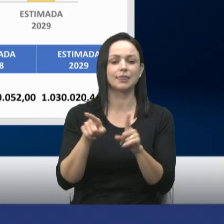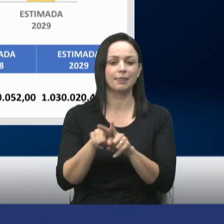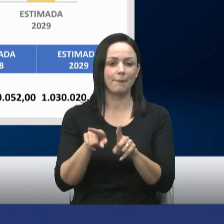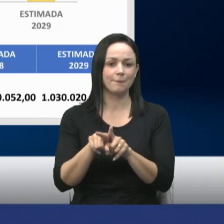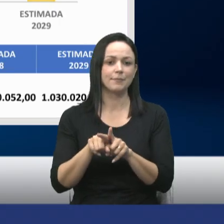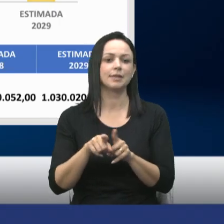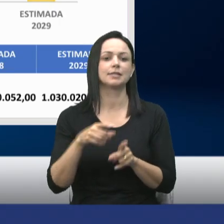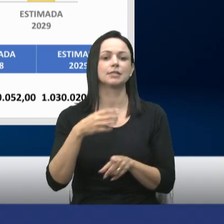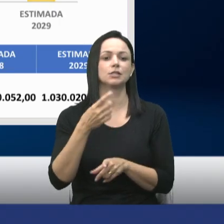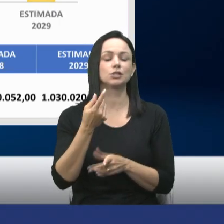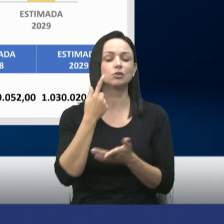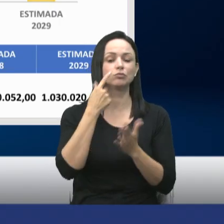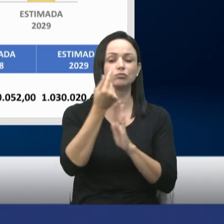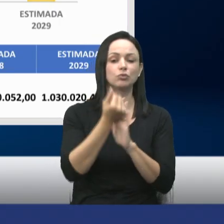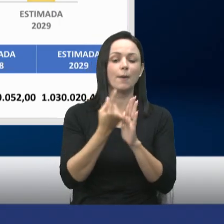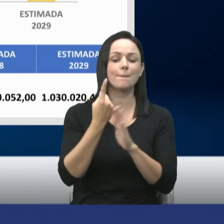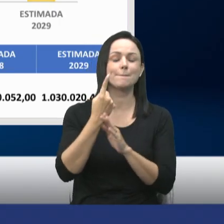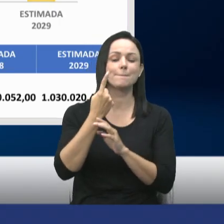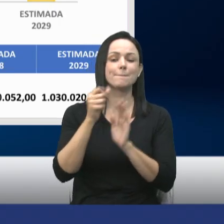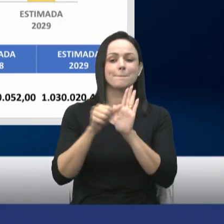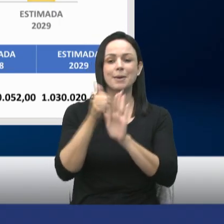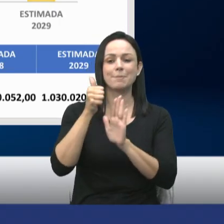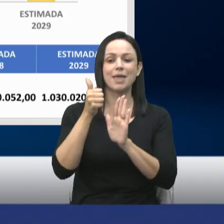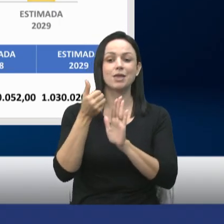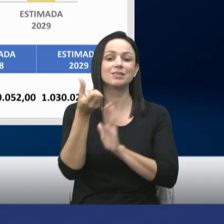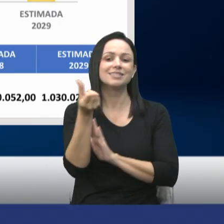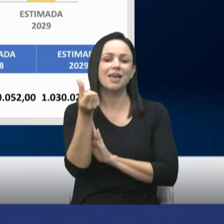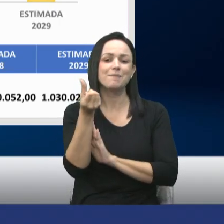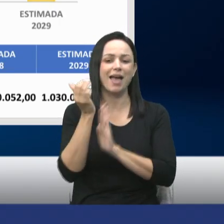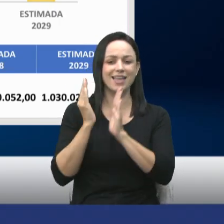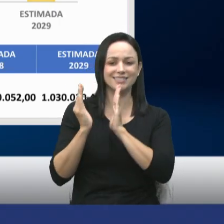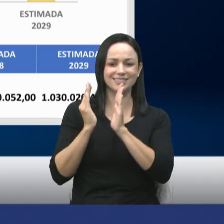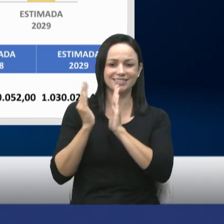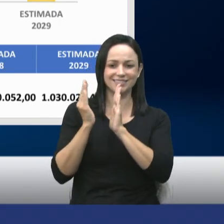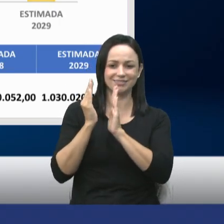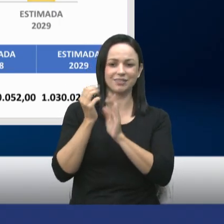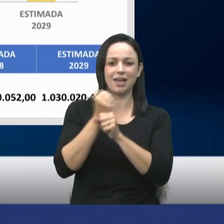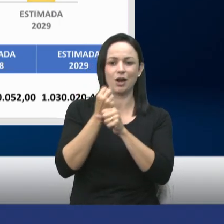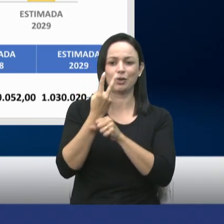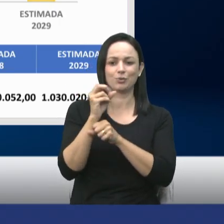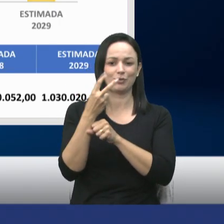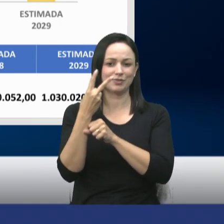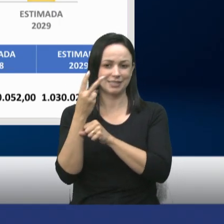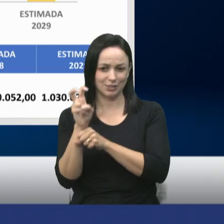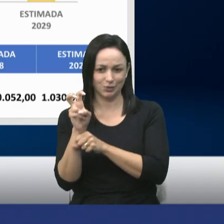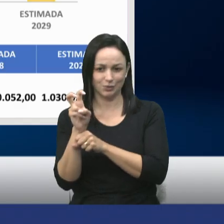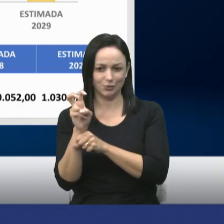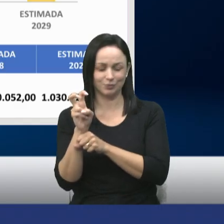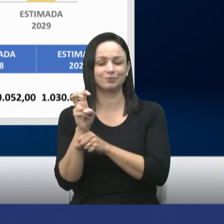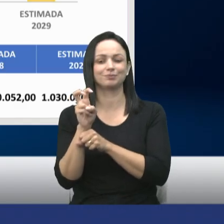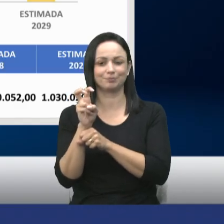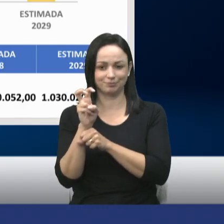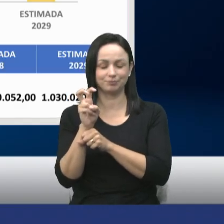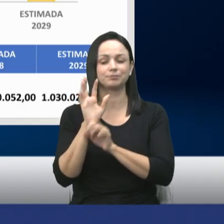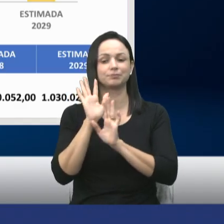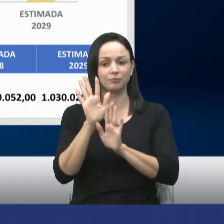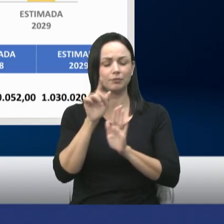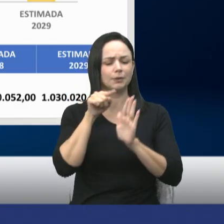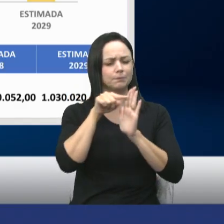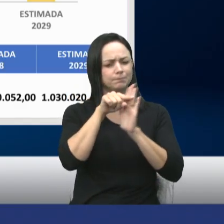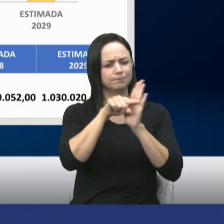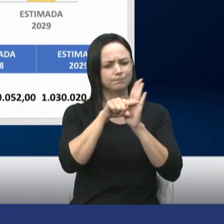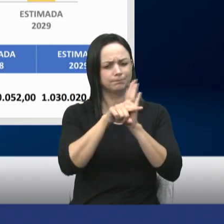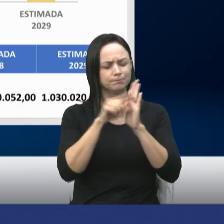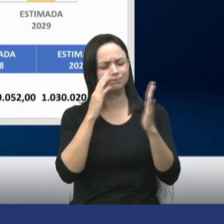das receitas nesse primeiro semestre de 2025. Com base nesse histórico, a gente